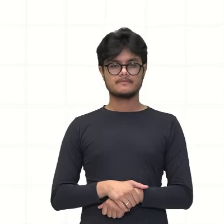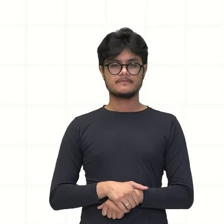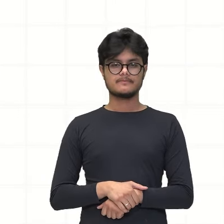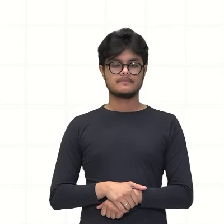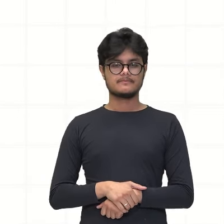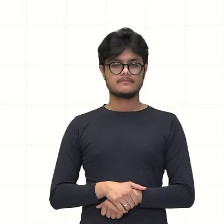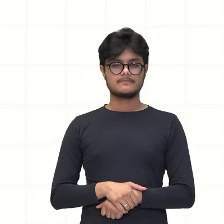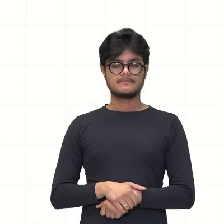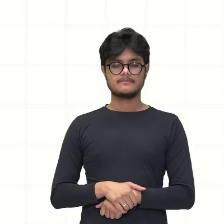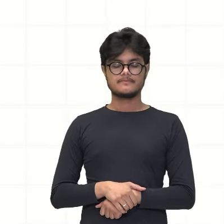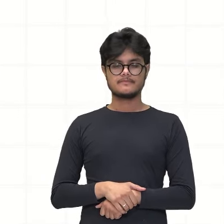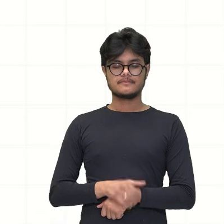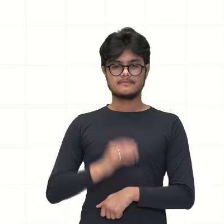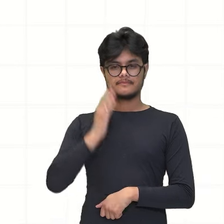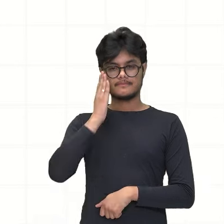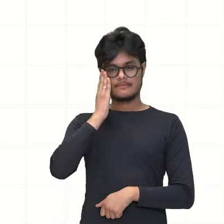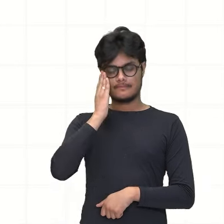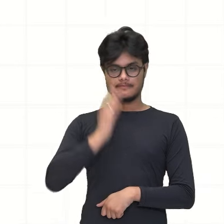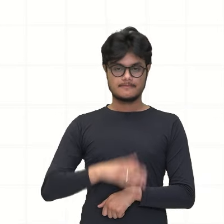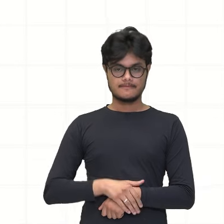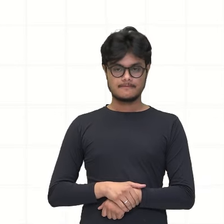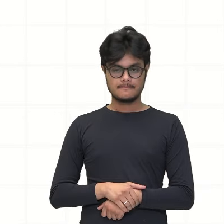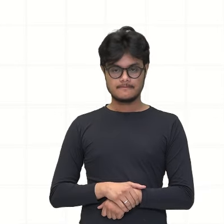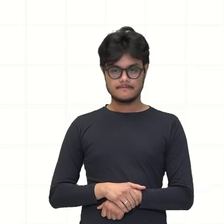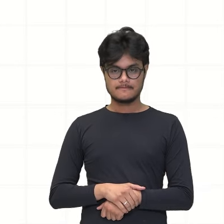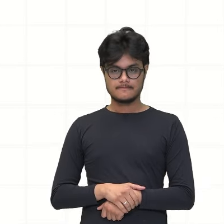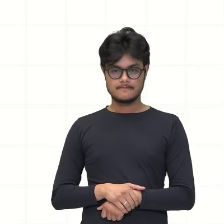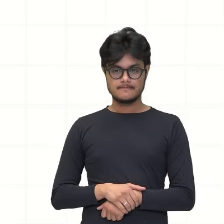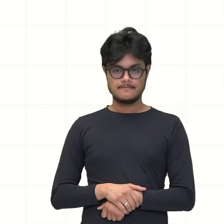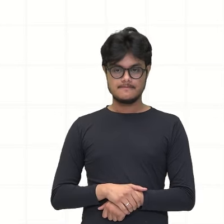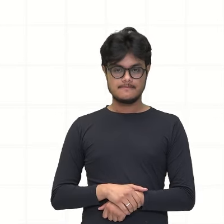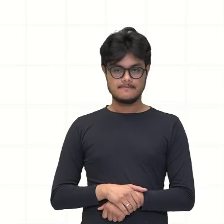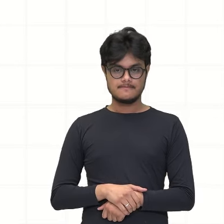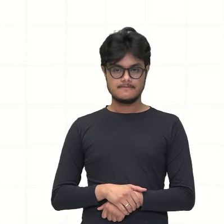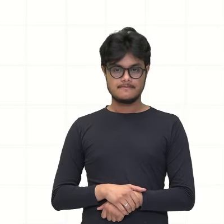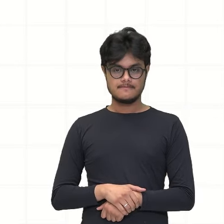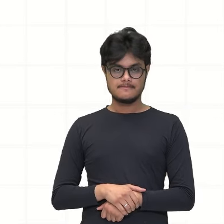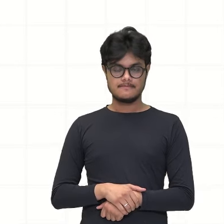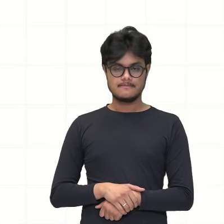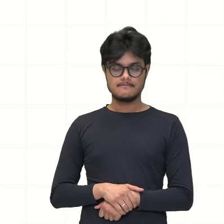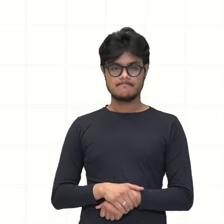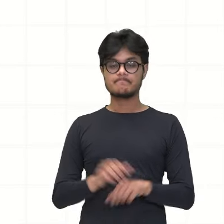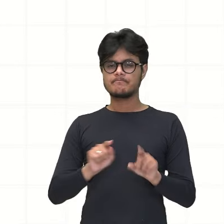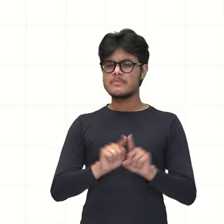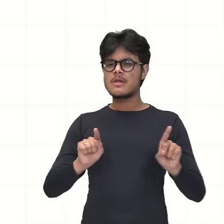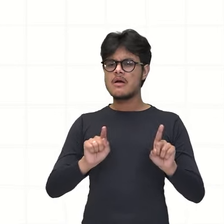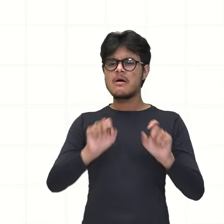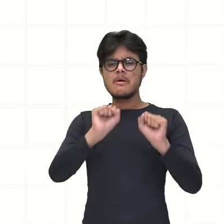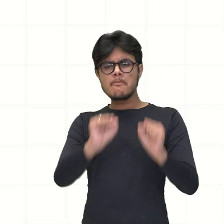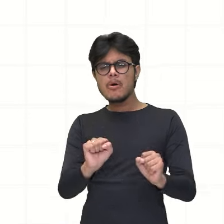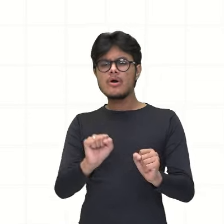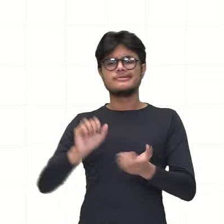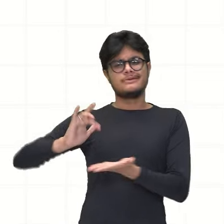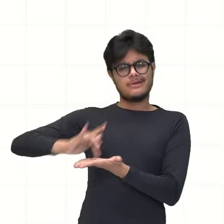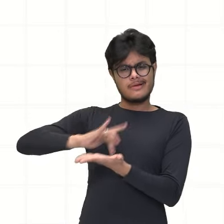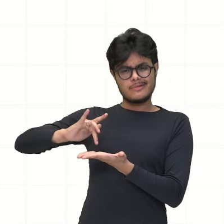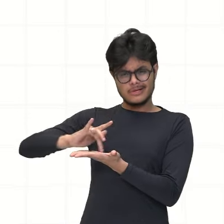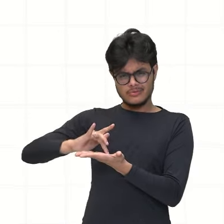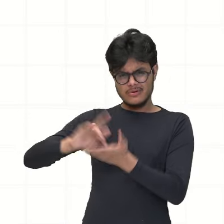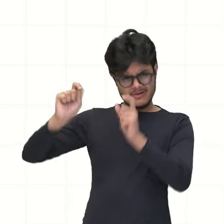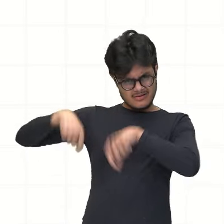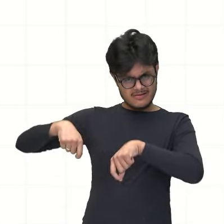aplicativo foi de 24%. Professor, poderia também fazer essa conta na calculadora?